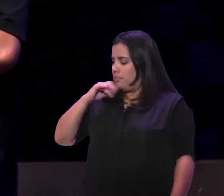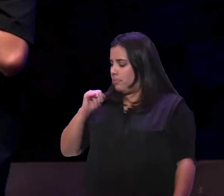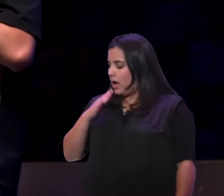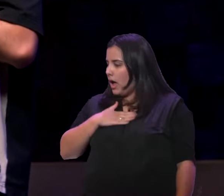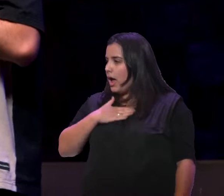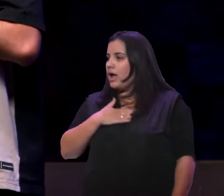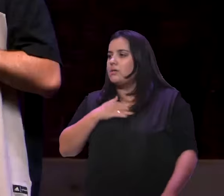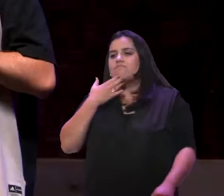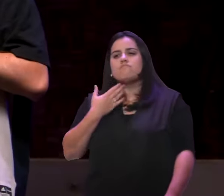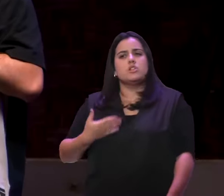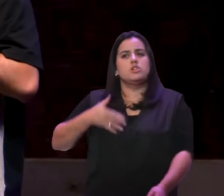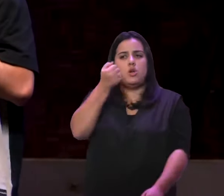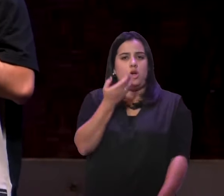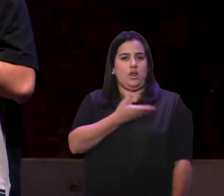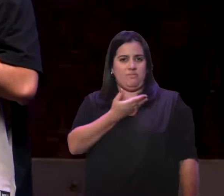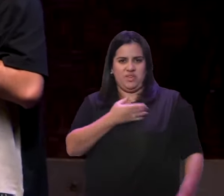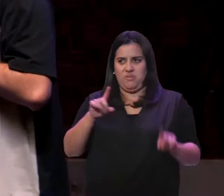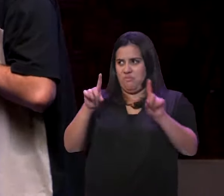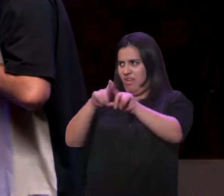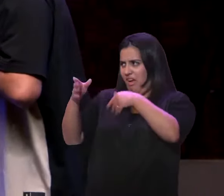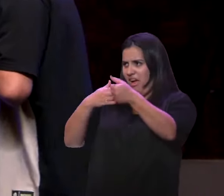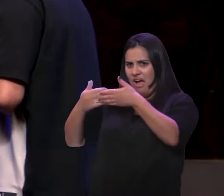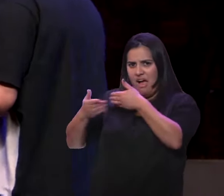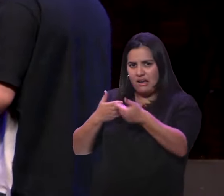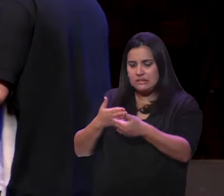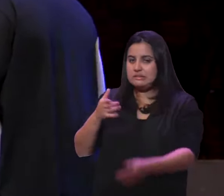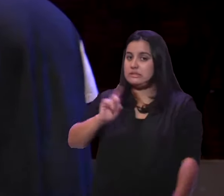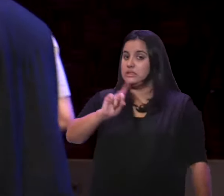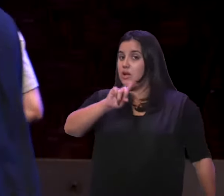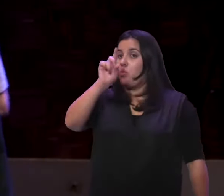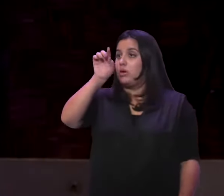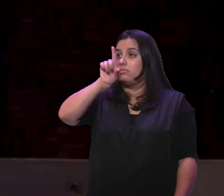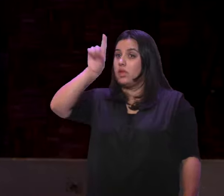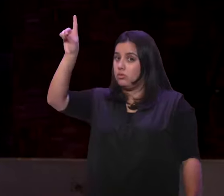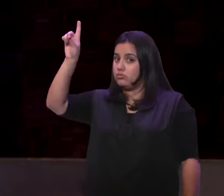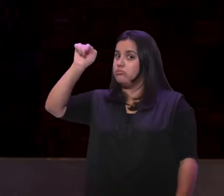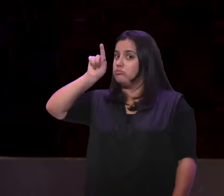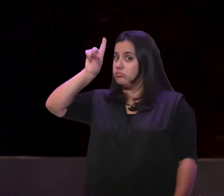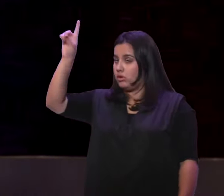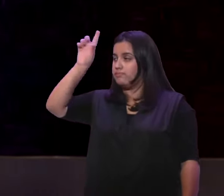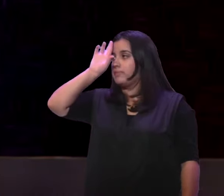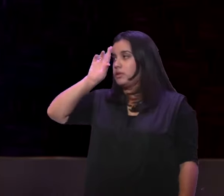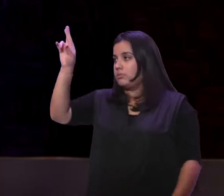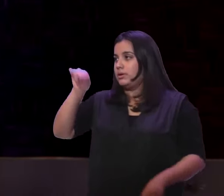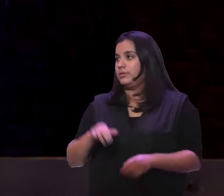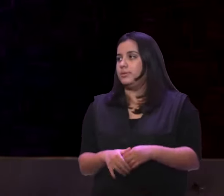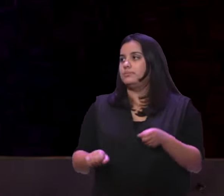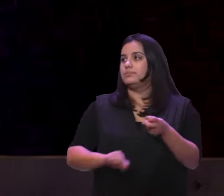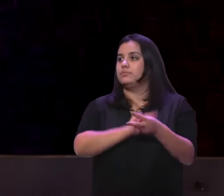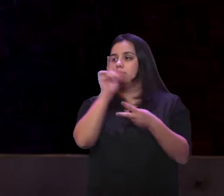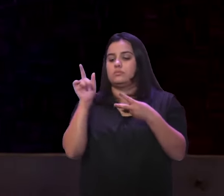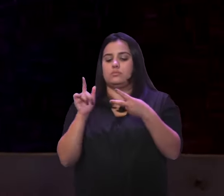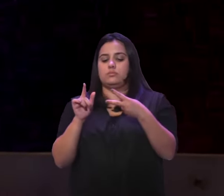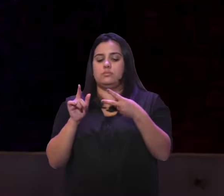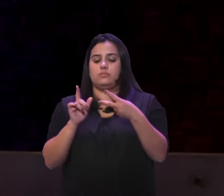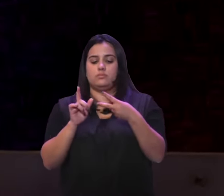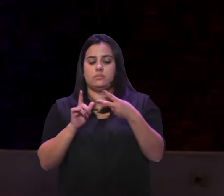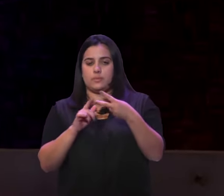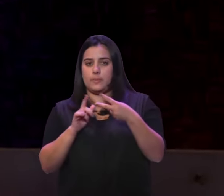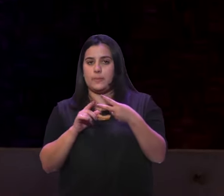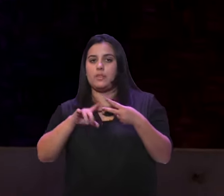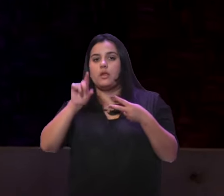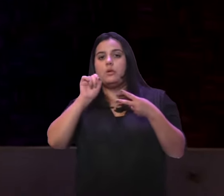não é qualquer um, Ele é Deus. A segunda coisa que a palavra de Deus nos ensina está depois do erro de